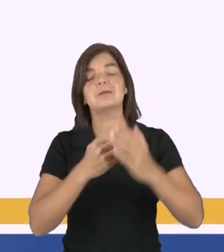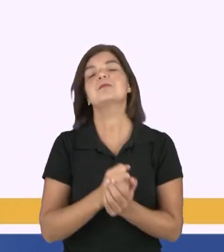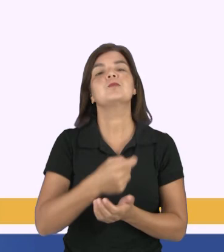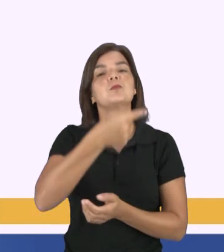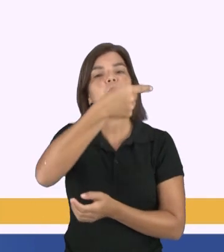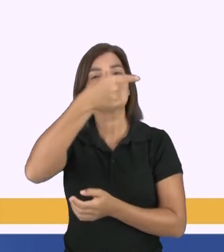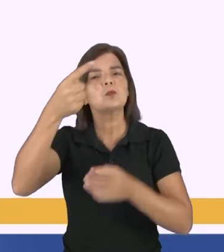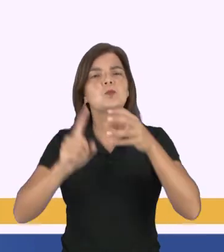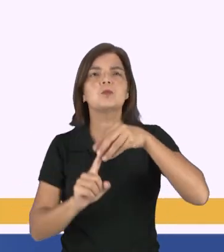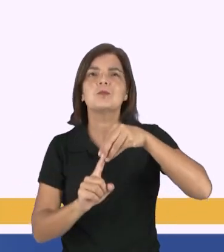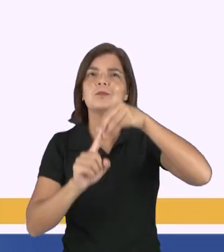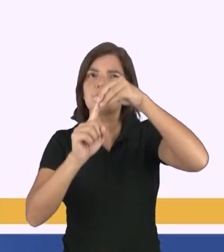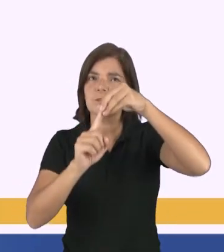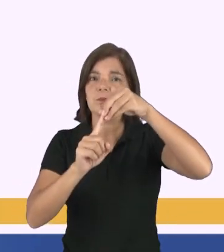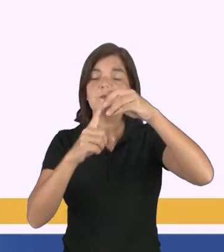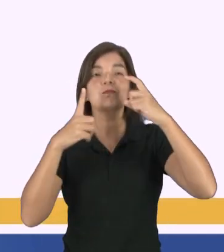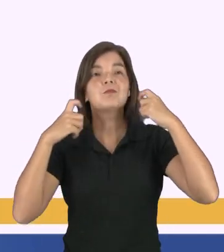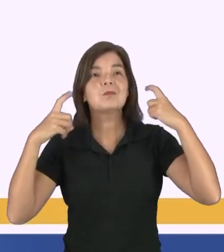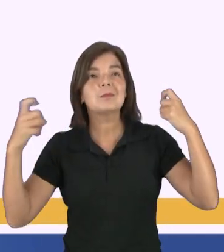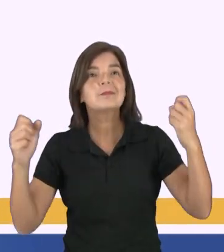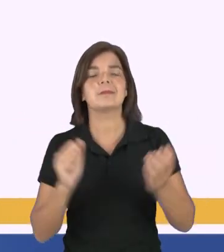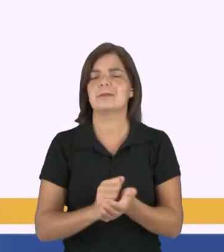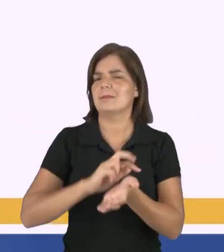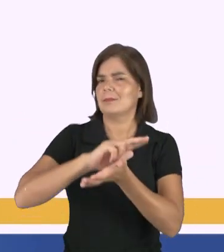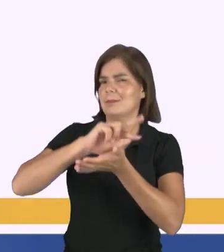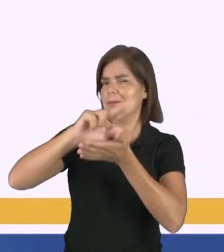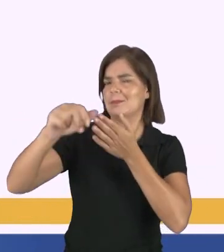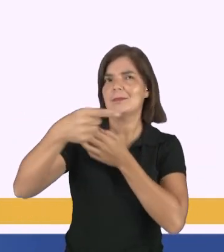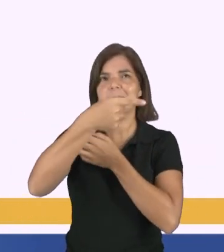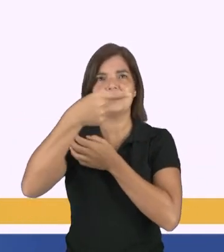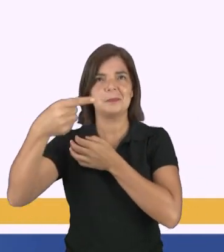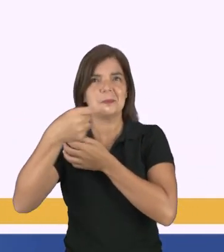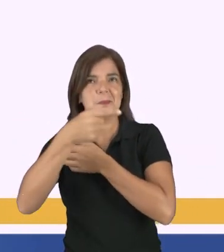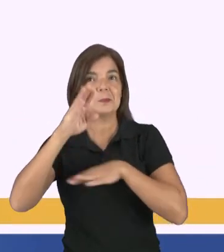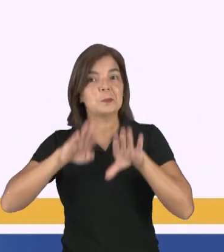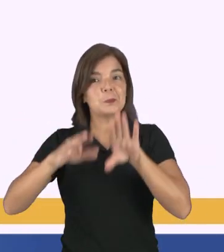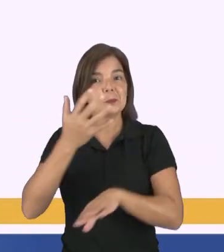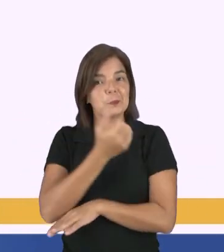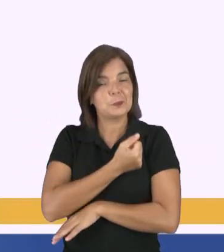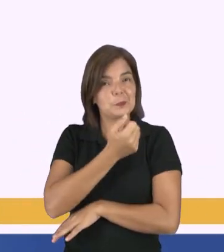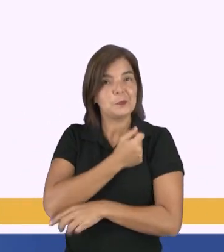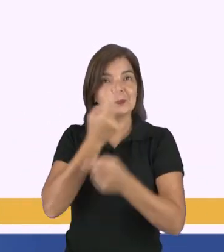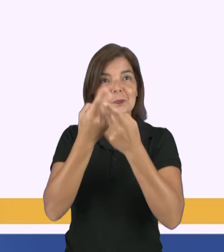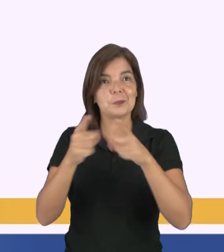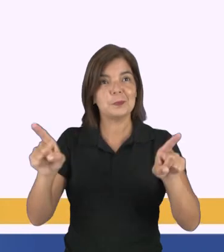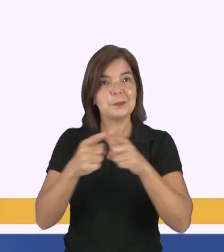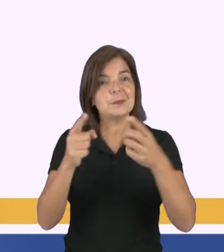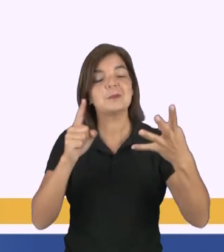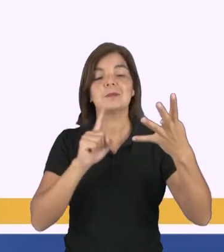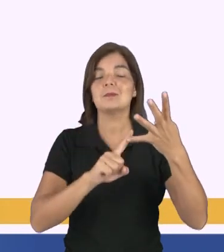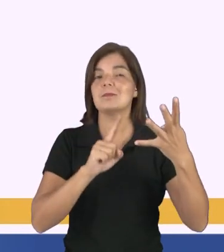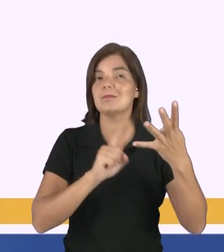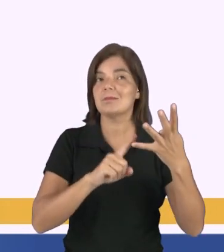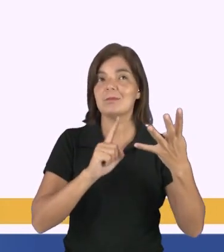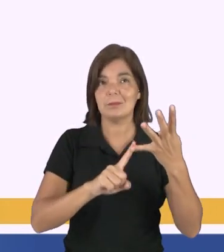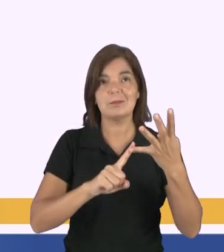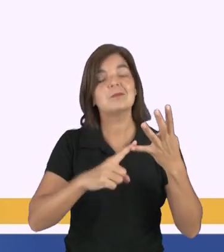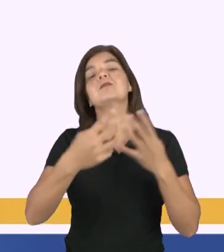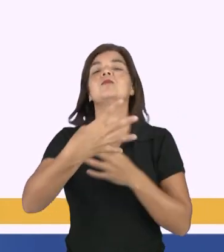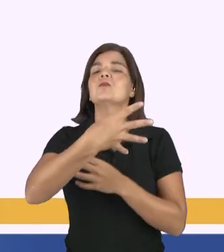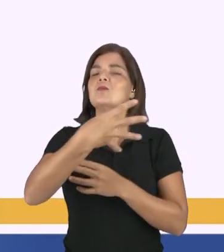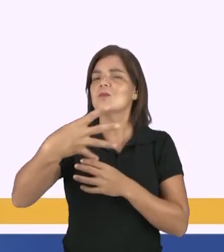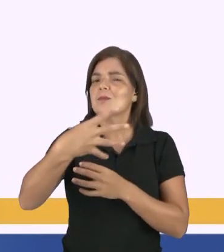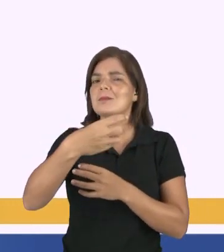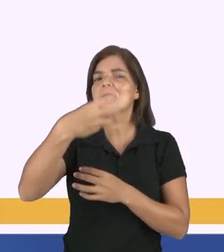linha única com sinais de som várias linhas de acordo com o número de notas da música ou